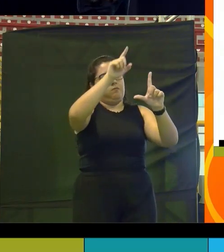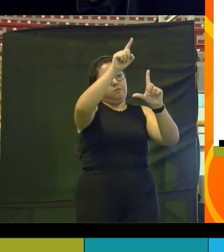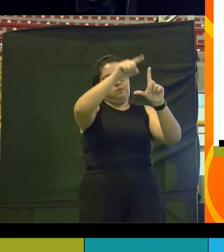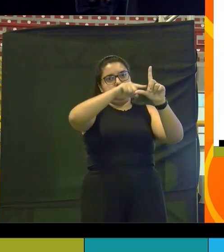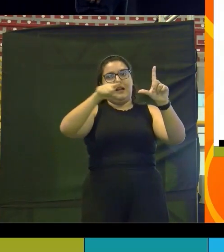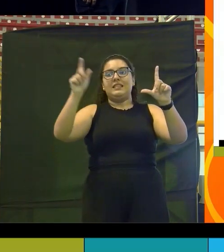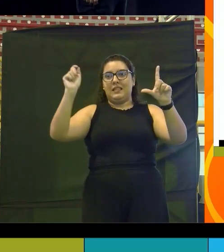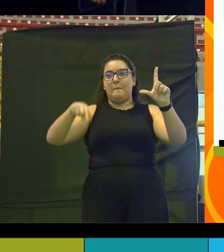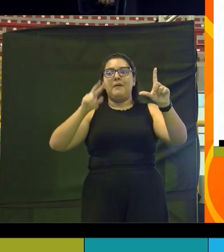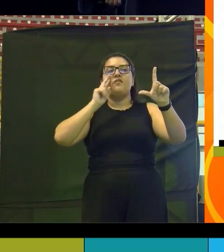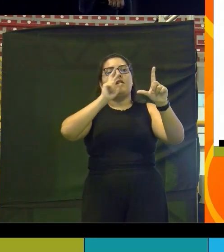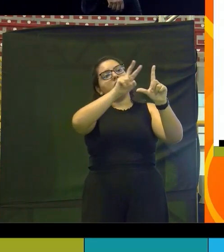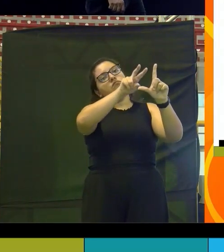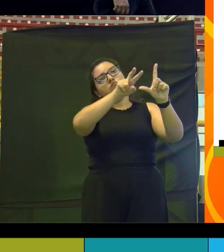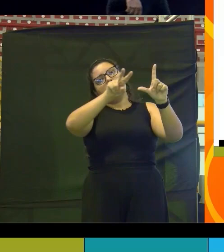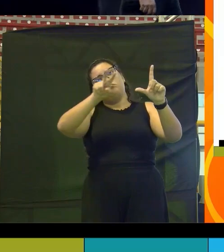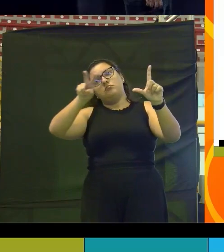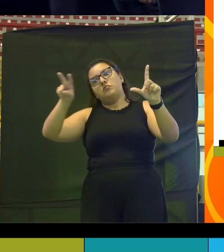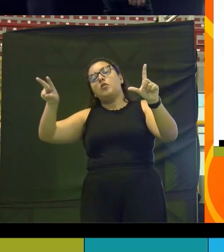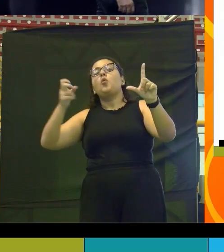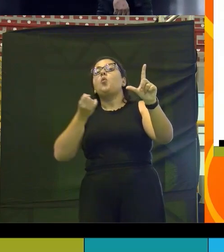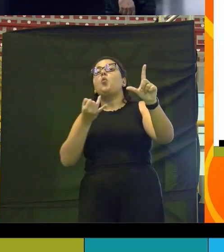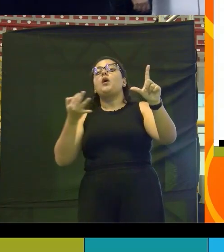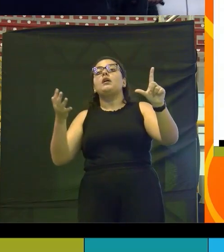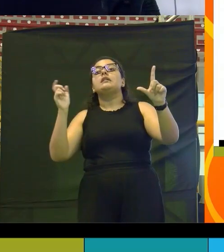nanômetros, ok? Que vai dar quanto?